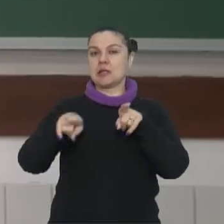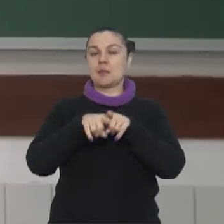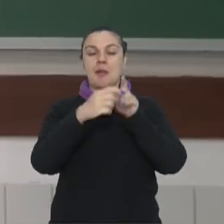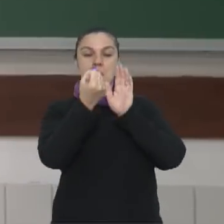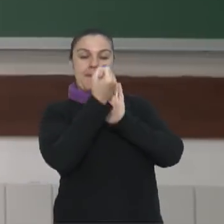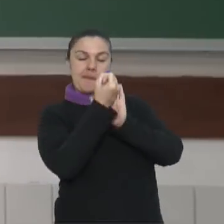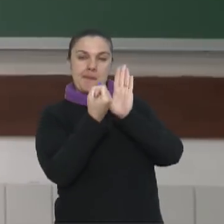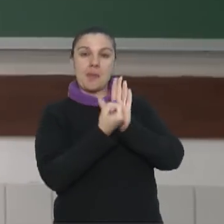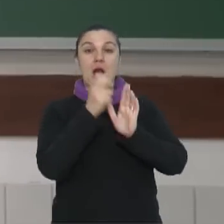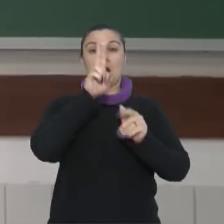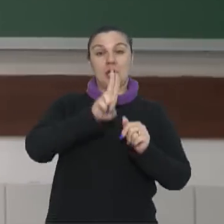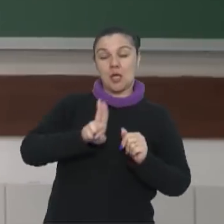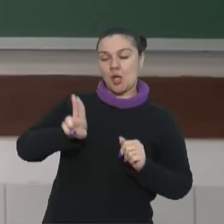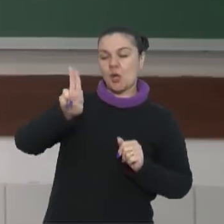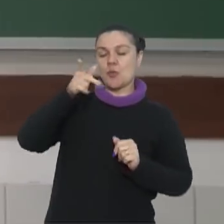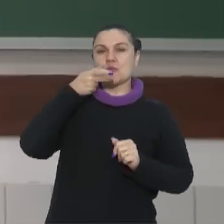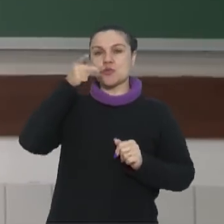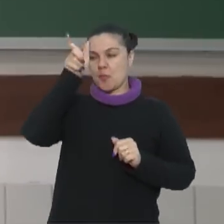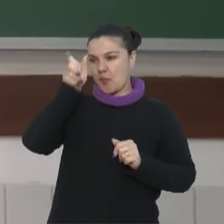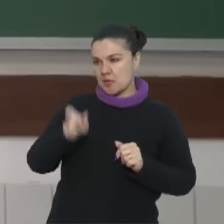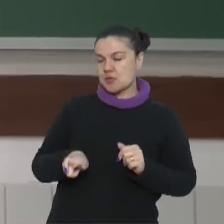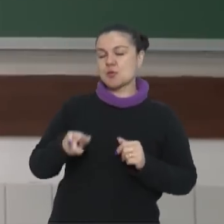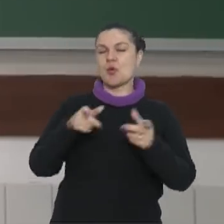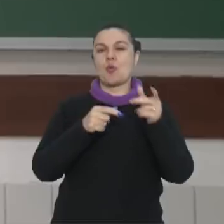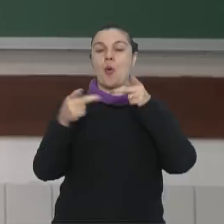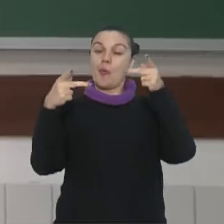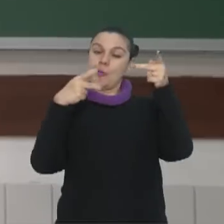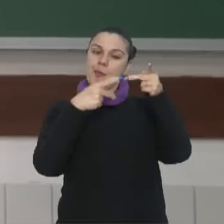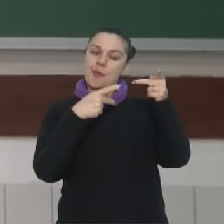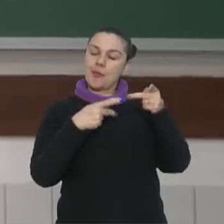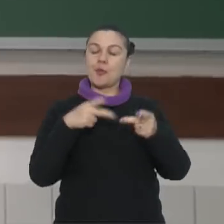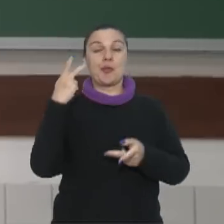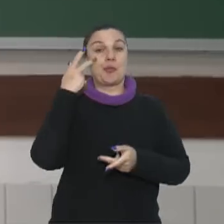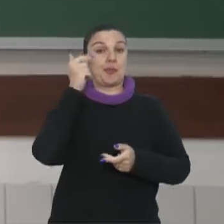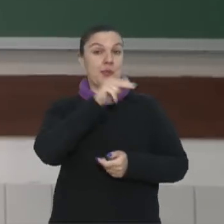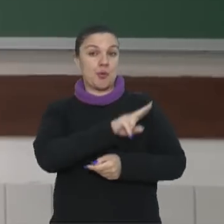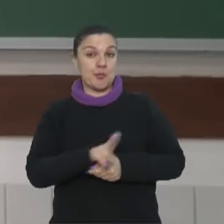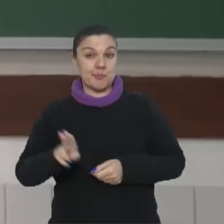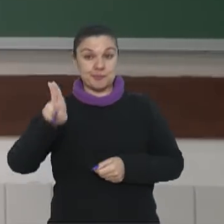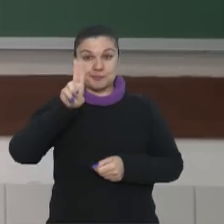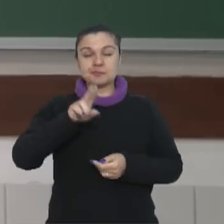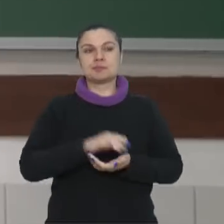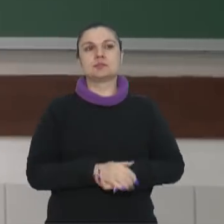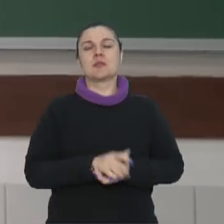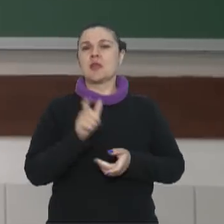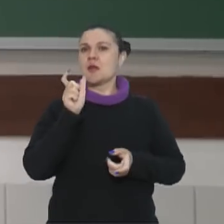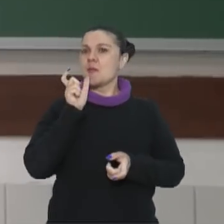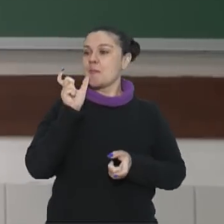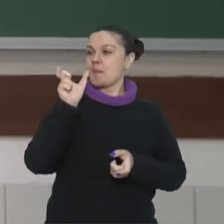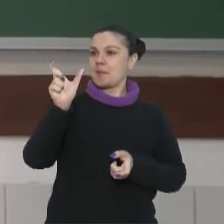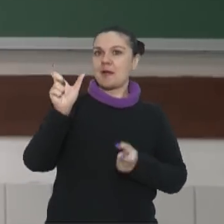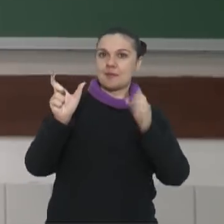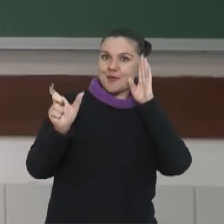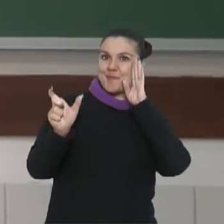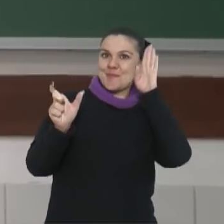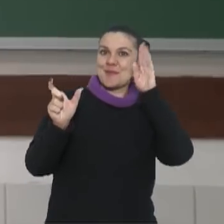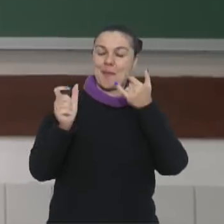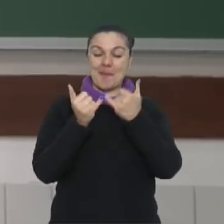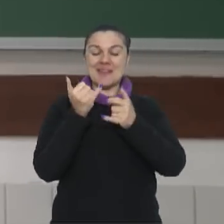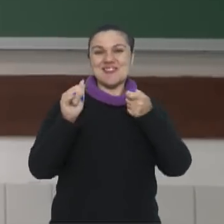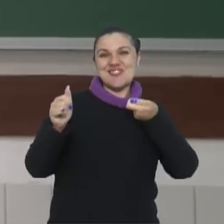linguísticas, uso de pessoas, alguns pronomes que são comuns nas entrevistas, né? Palavrinhas chaves que a gente usa